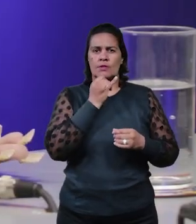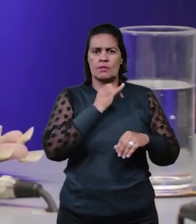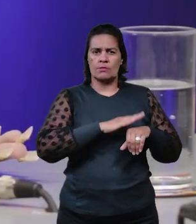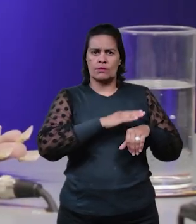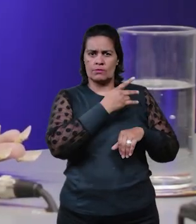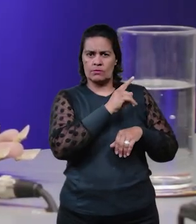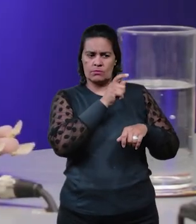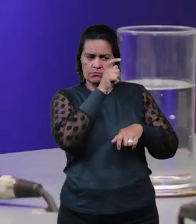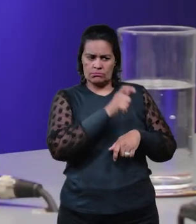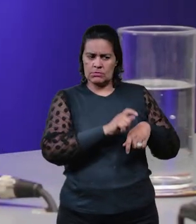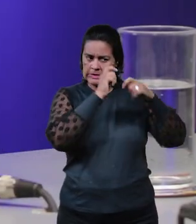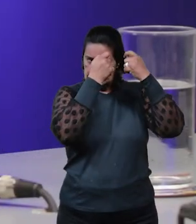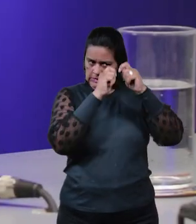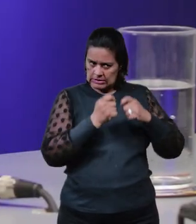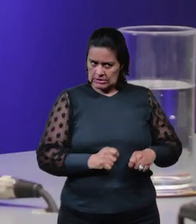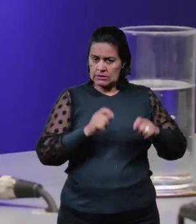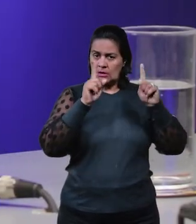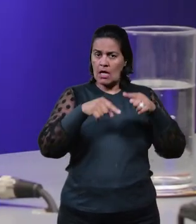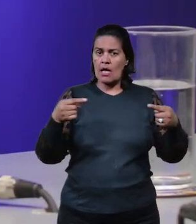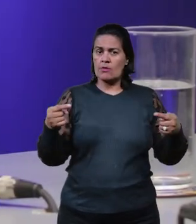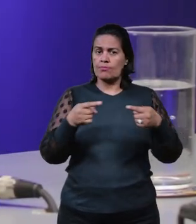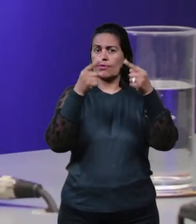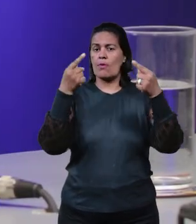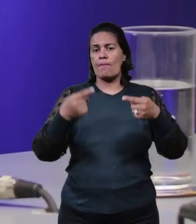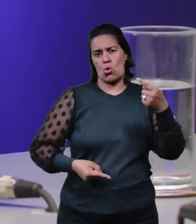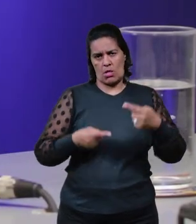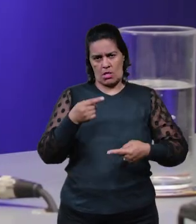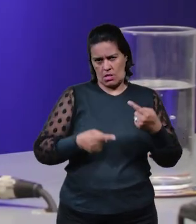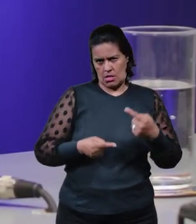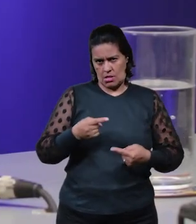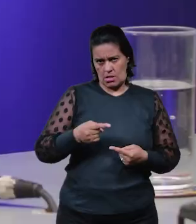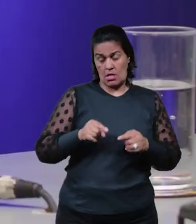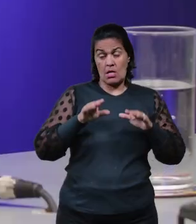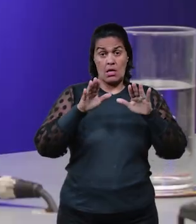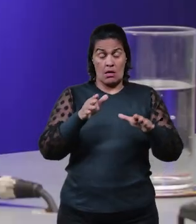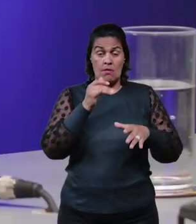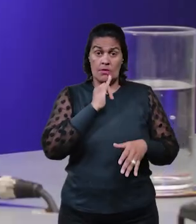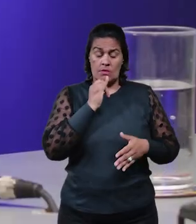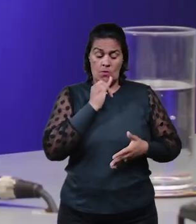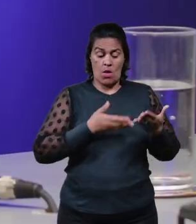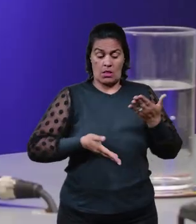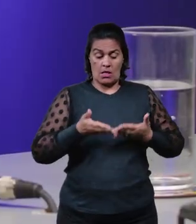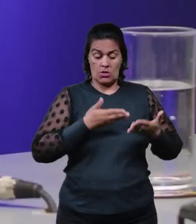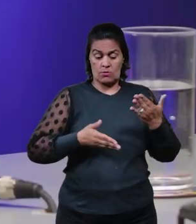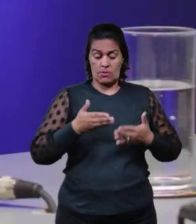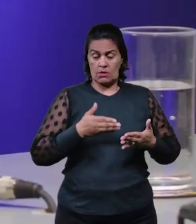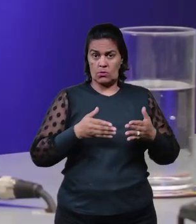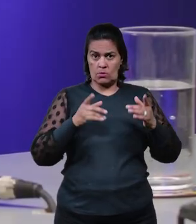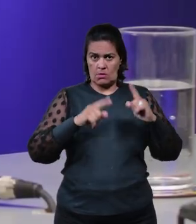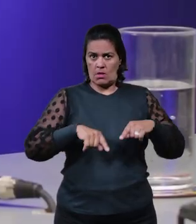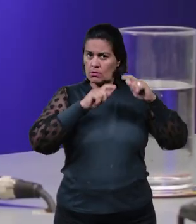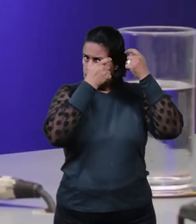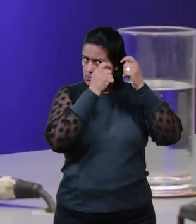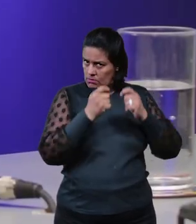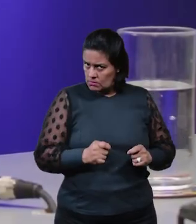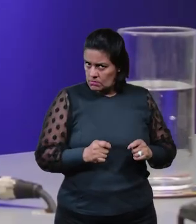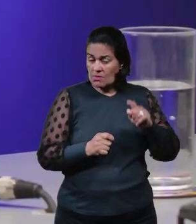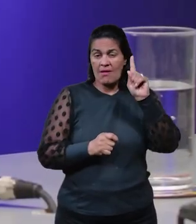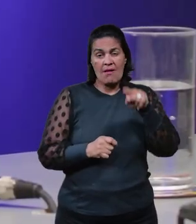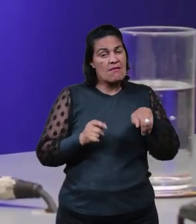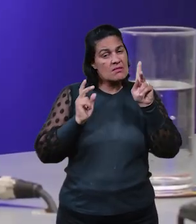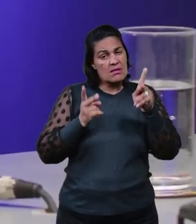agente político. Quando a gente fala de os atendimentos transistas, normalmente são pessoas pretas que